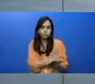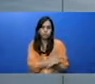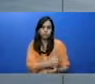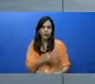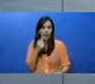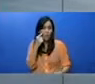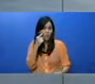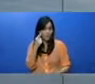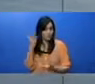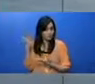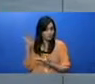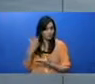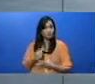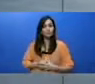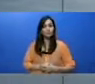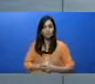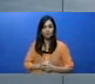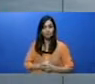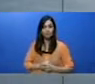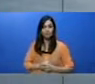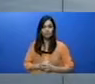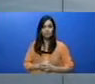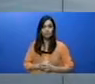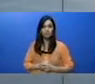que nós colocamos? Nós colocamos assim, ó,